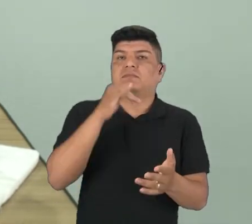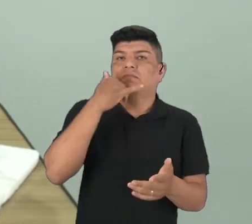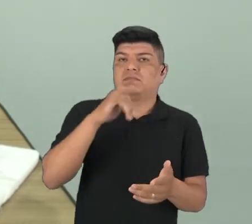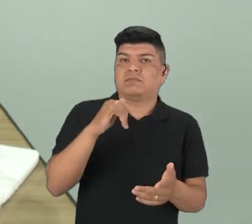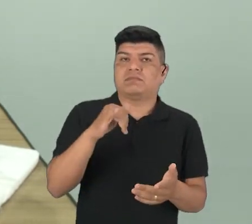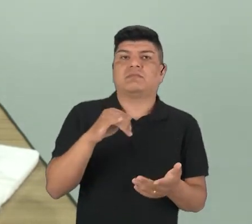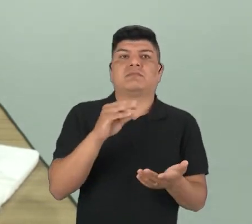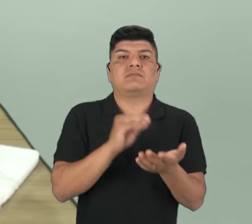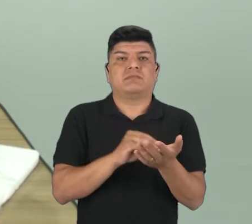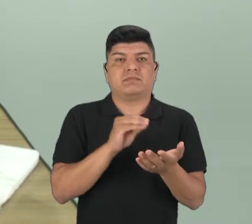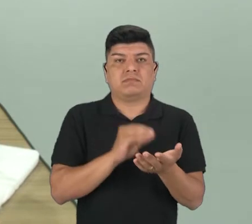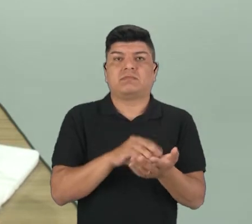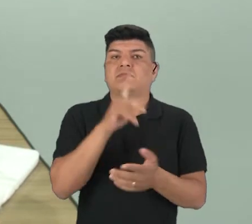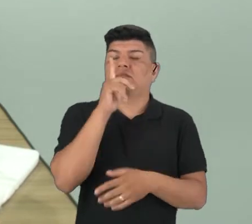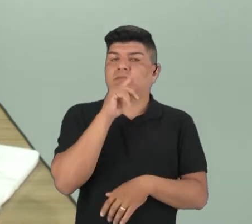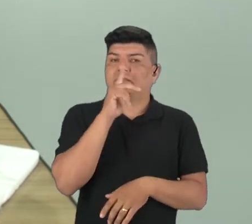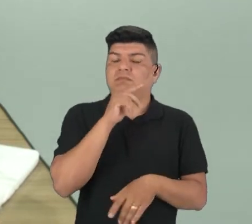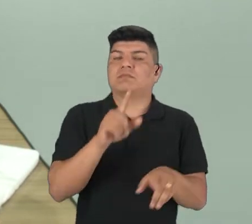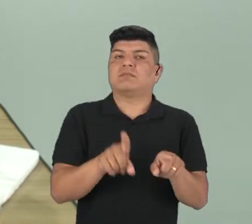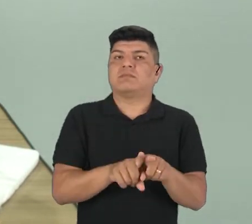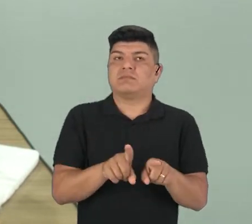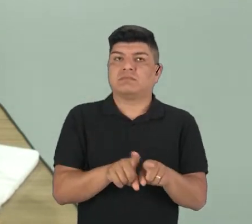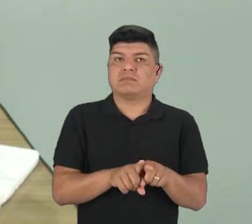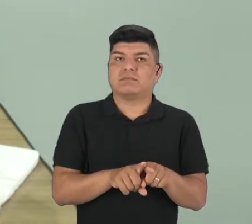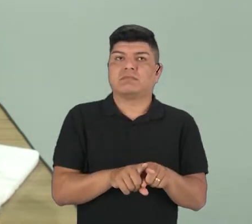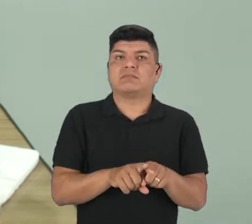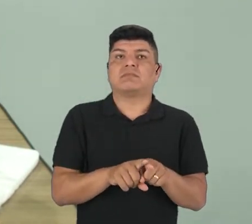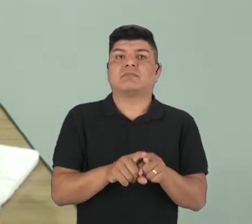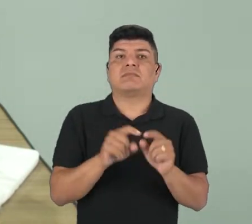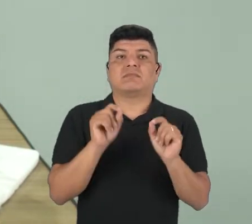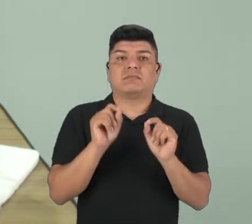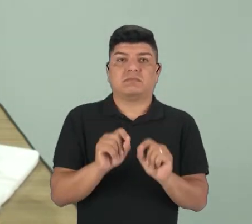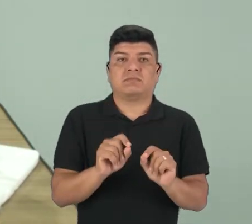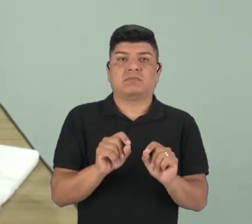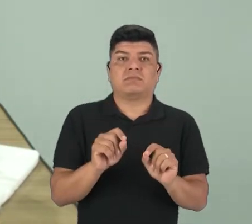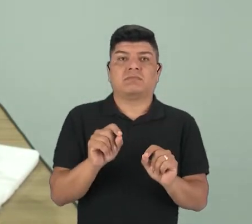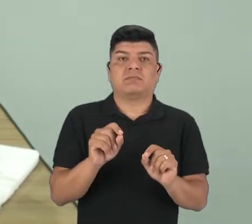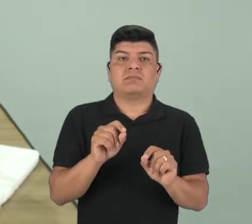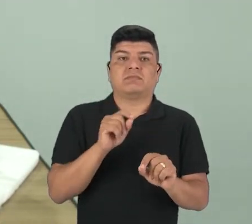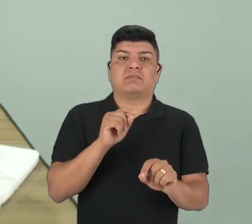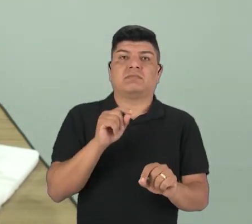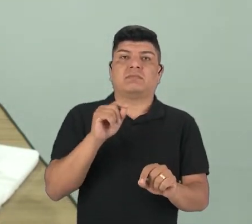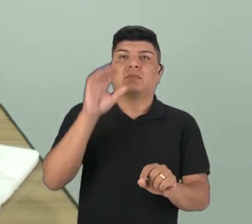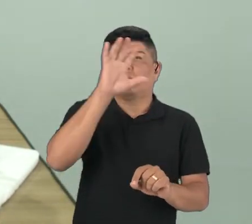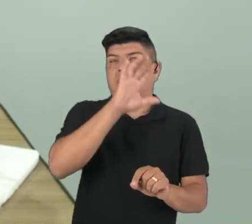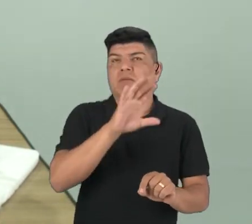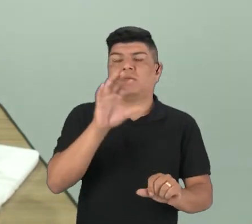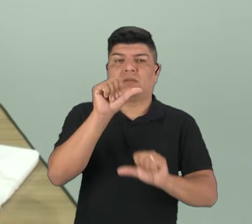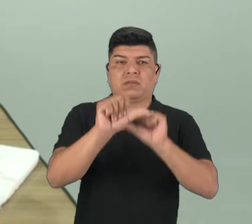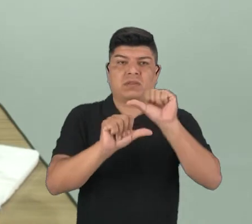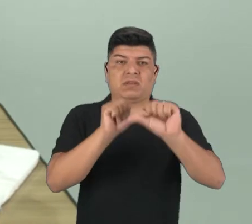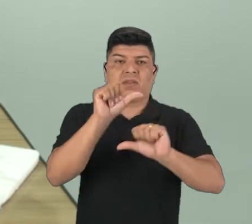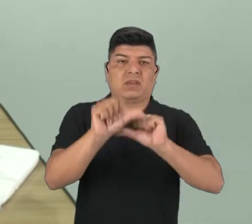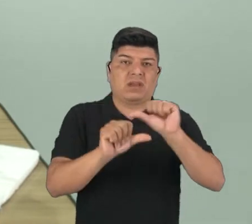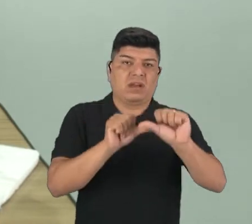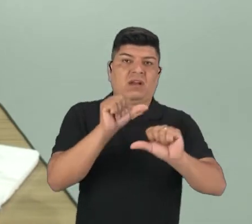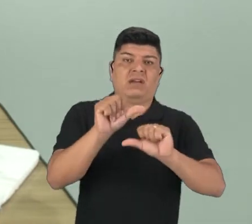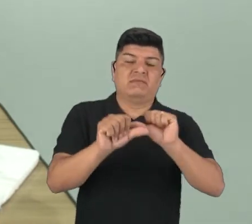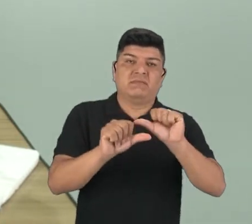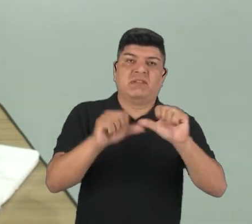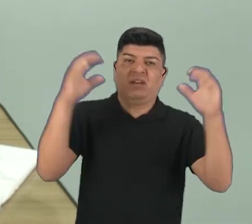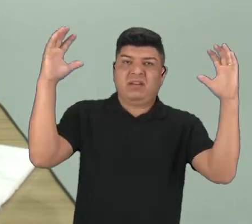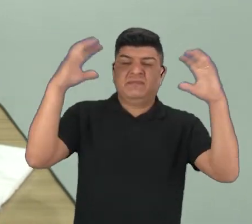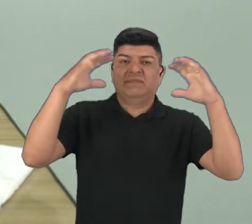com falta d'água, né? Aí, na medida que o tempo muda, as estações vão mudando, vem o